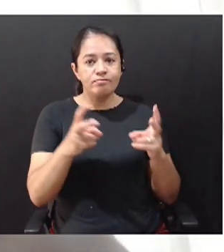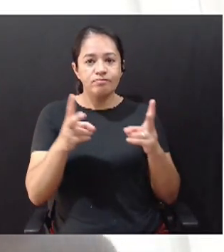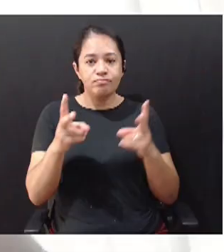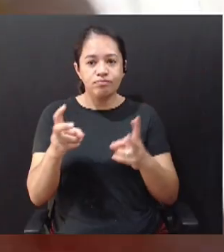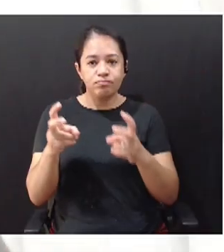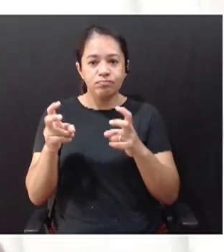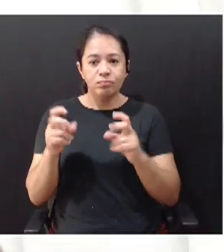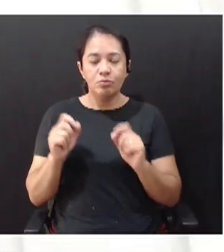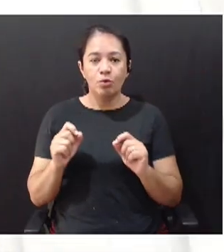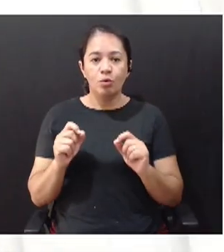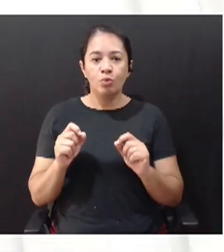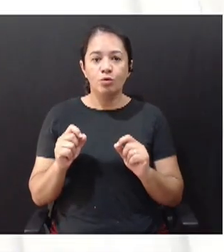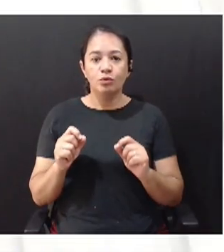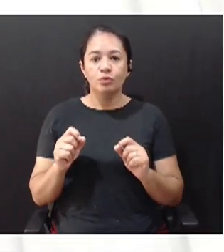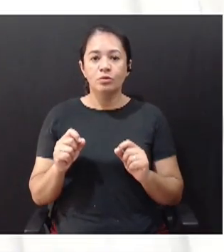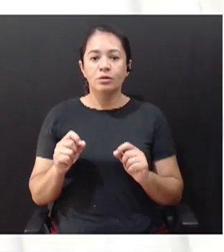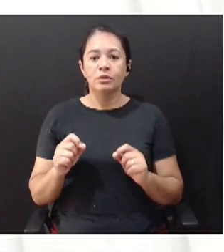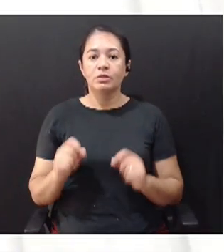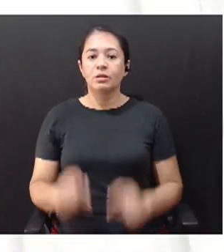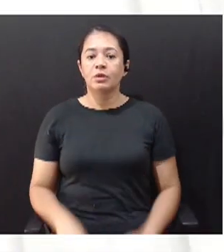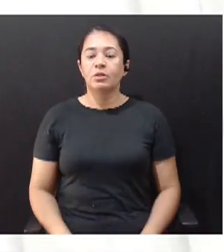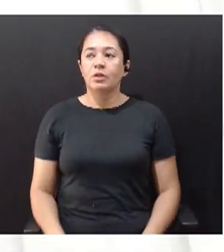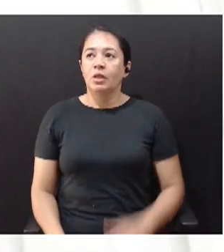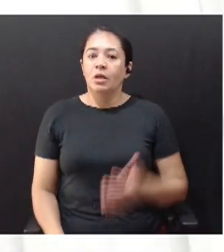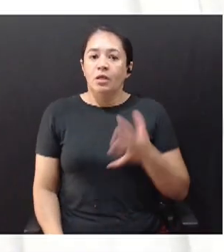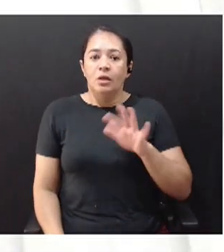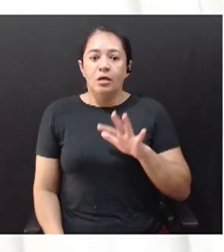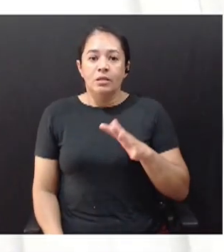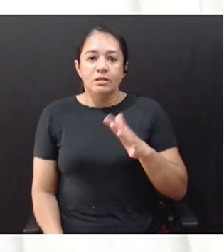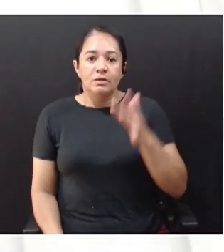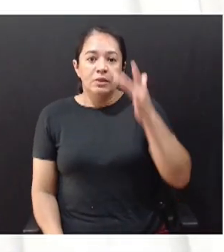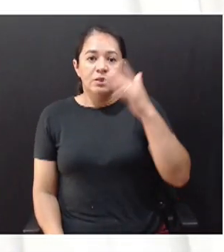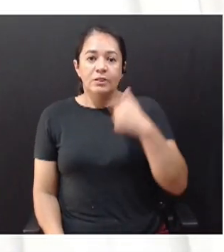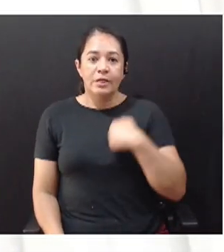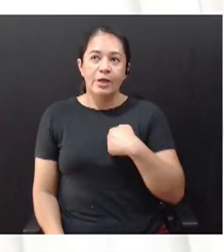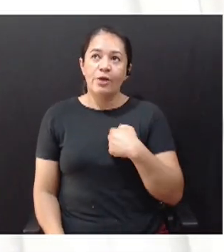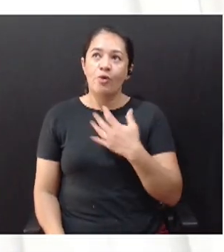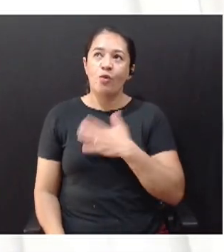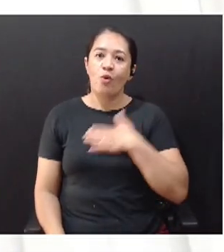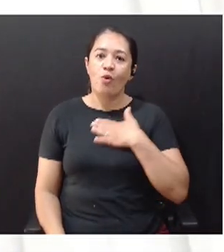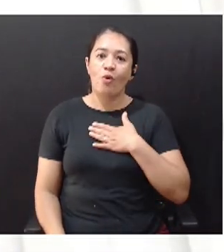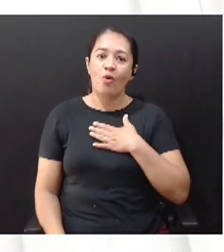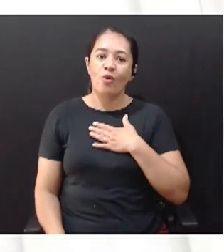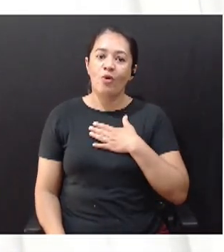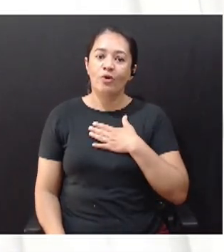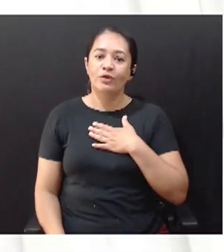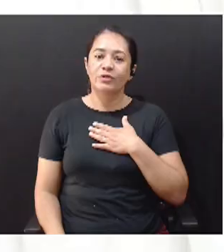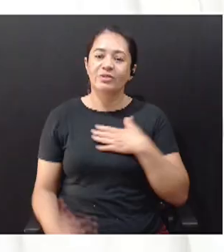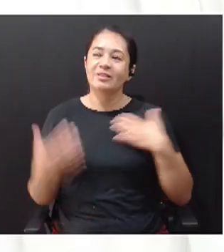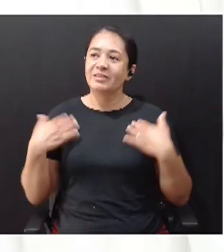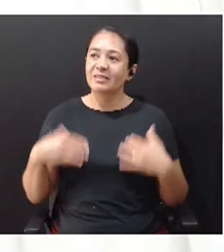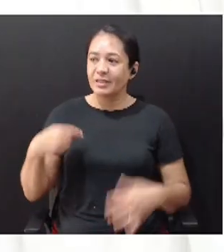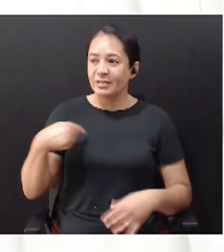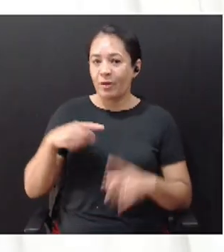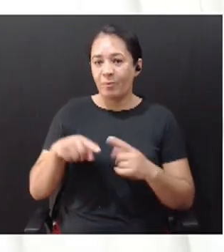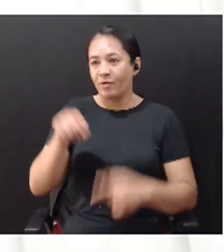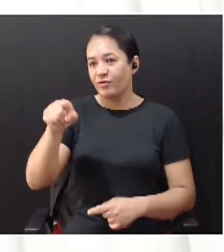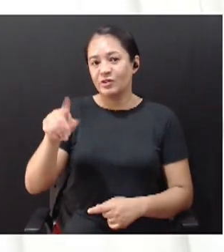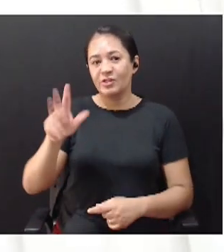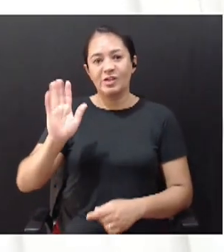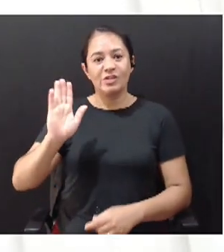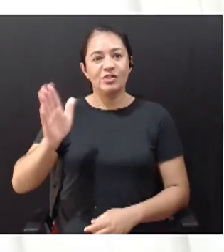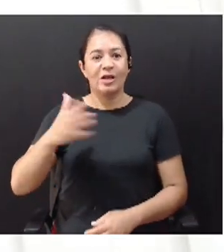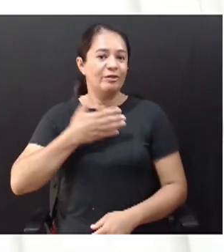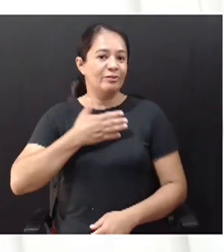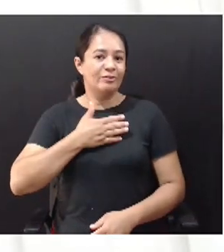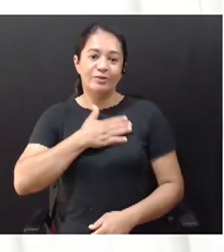o relaxa. Então, muitas vezes, o que me relaxa não relaxa você. Uhum. Depende muito de cada um. Então, tem